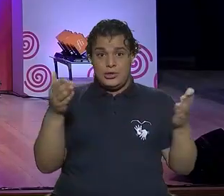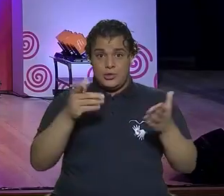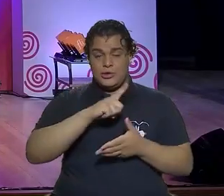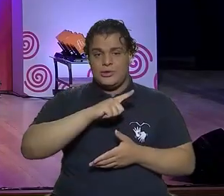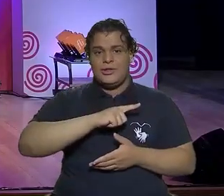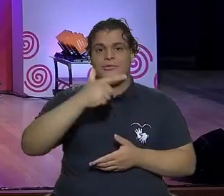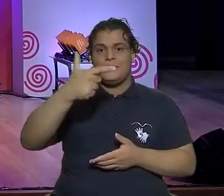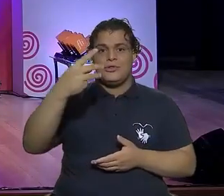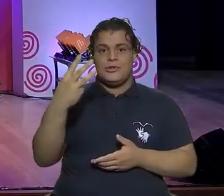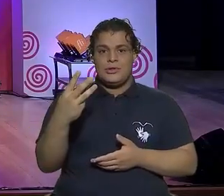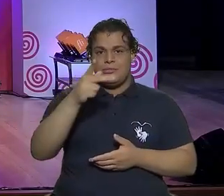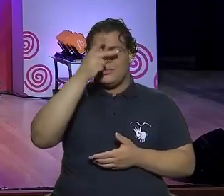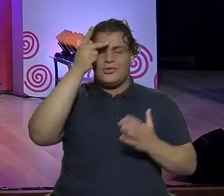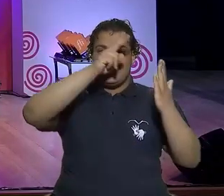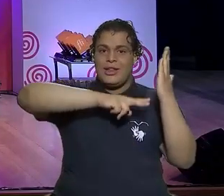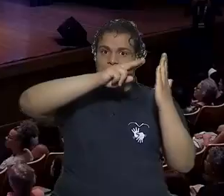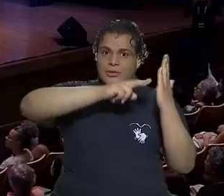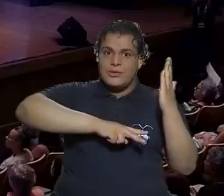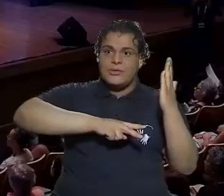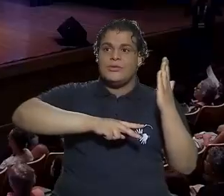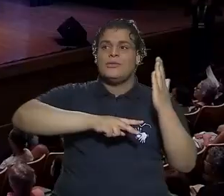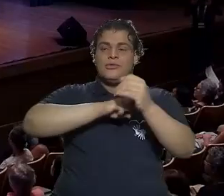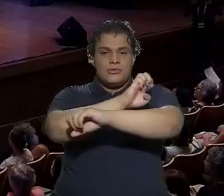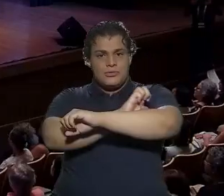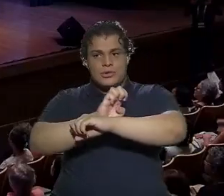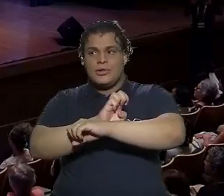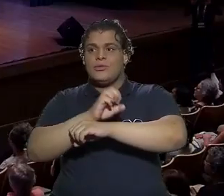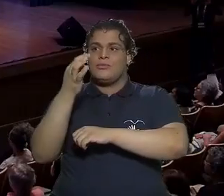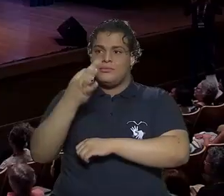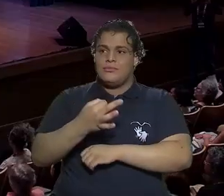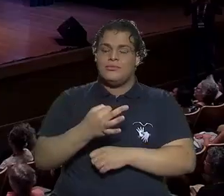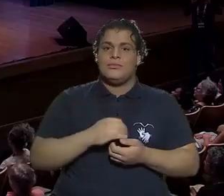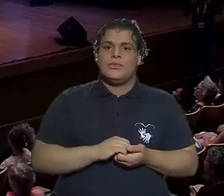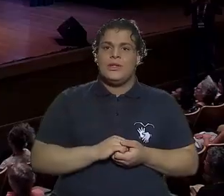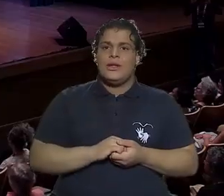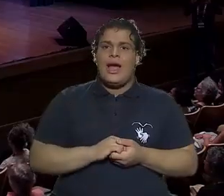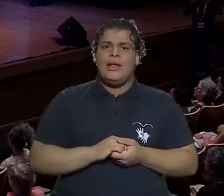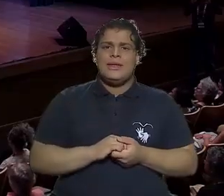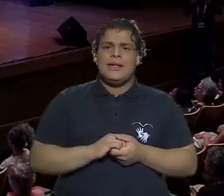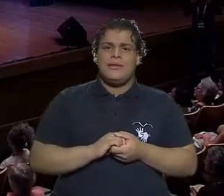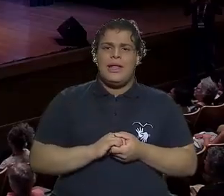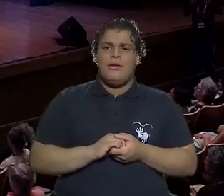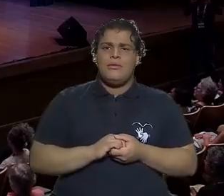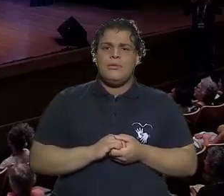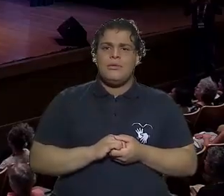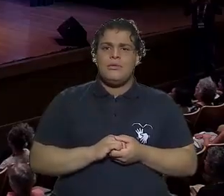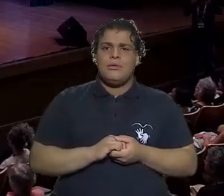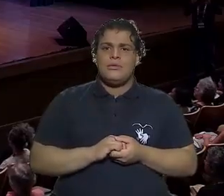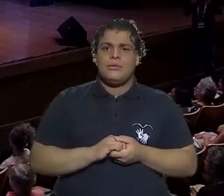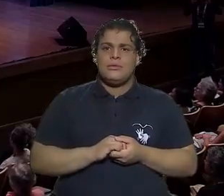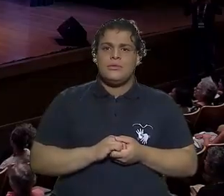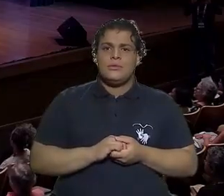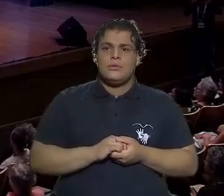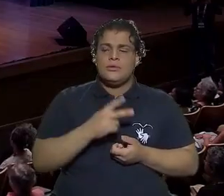pessoas leitoras, são pessoas que passam no Enem com facilidade, são pessoas que lidam e convivem com a própria vida com mais facilidade, né?